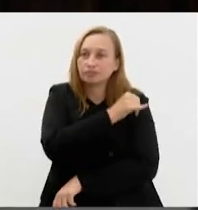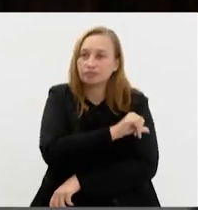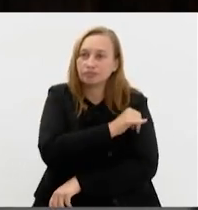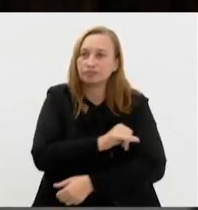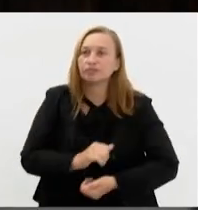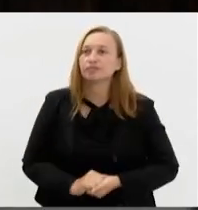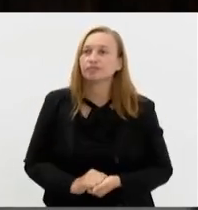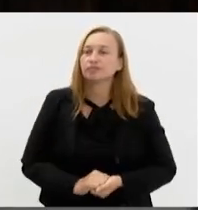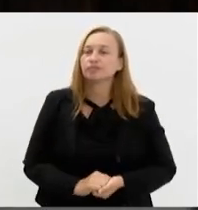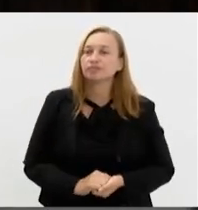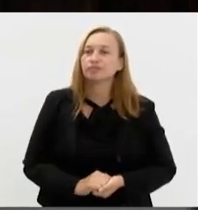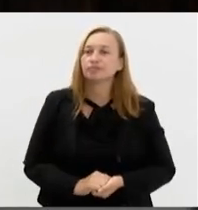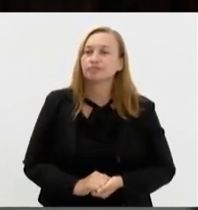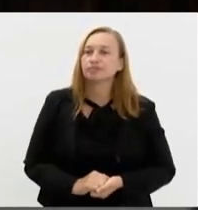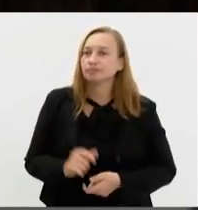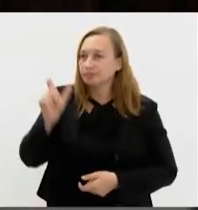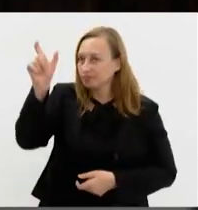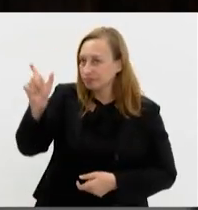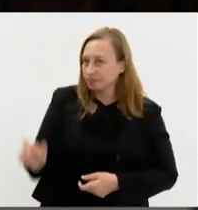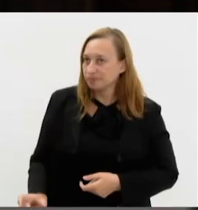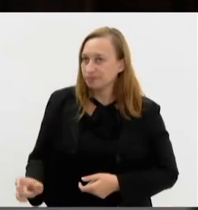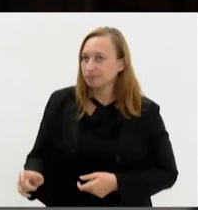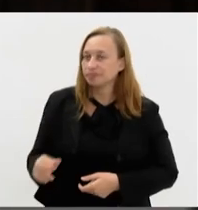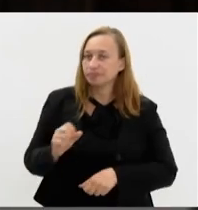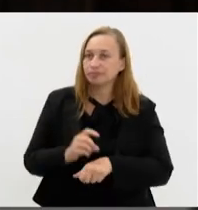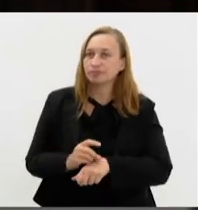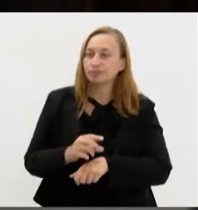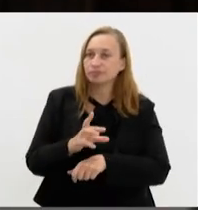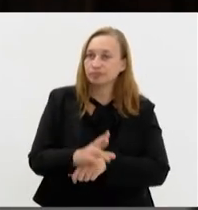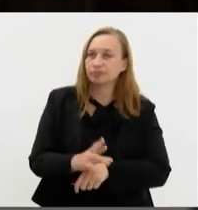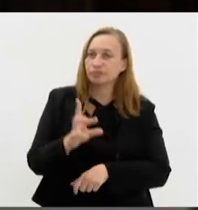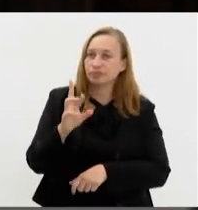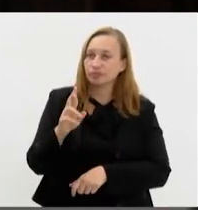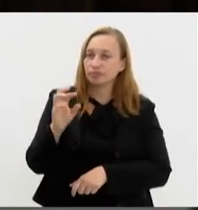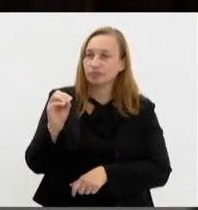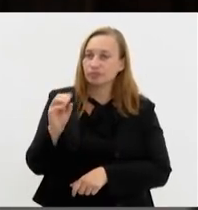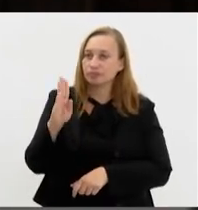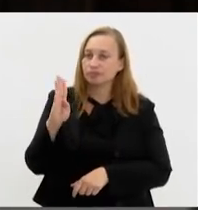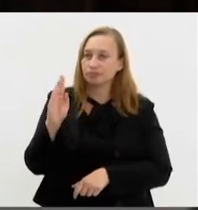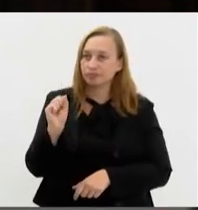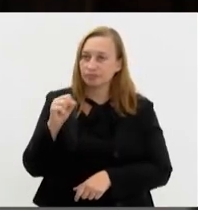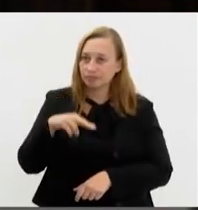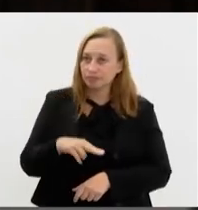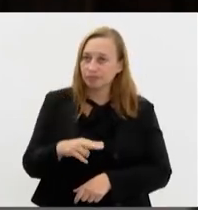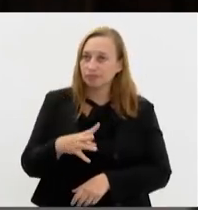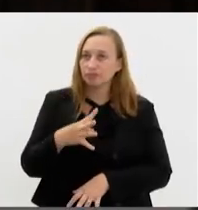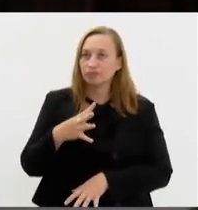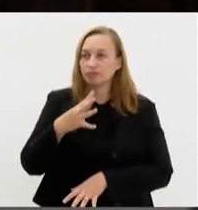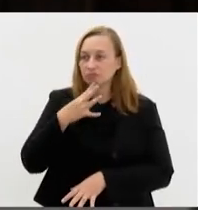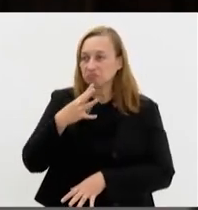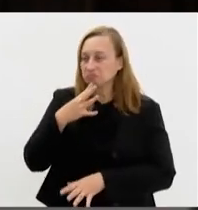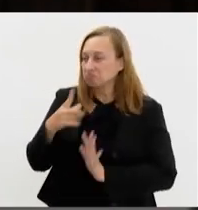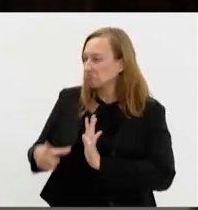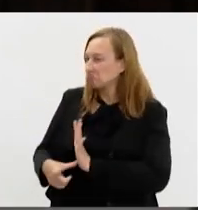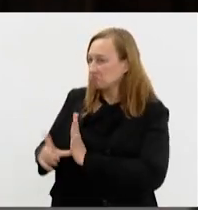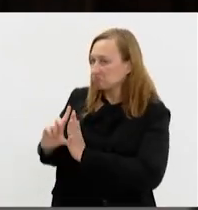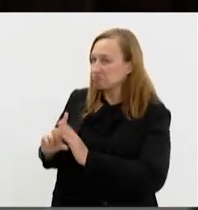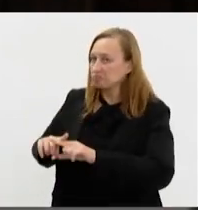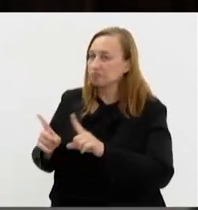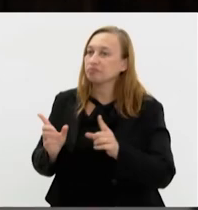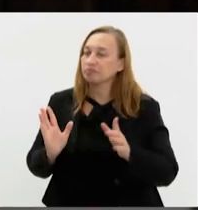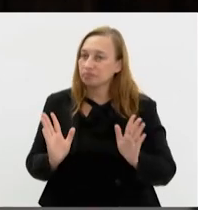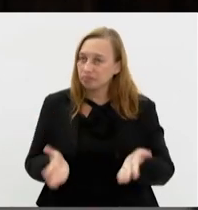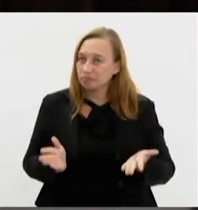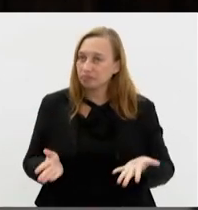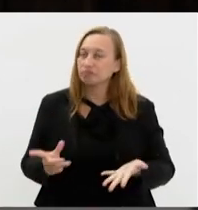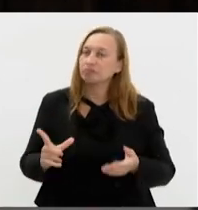Rio de Janeiro na pessoa do Dr Robson que eu não conhecia hoje mas tenho grandes referências por enormes amigos em comum